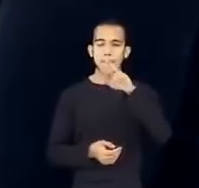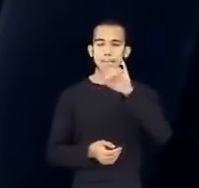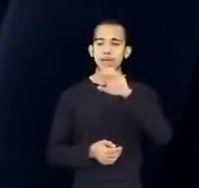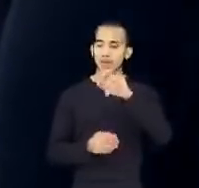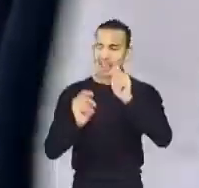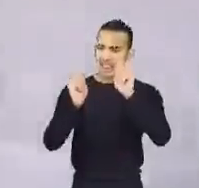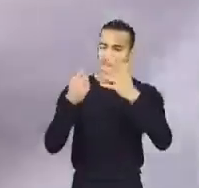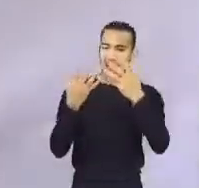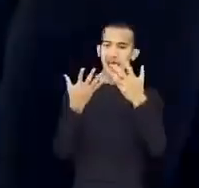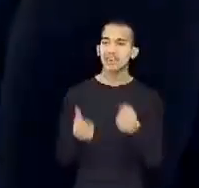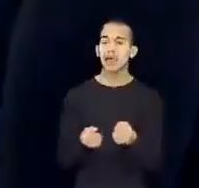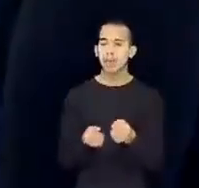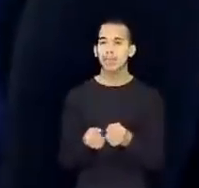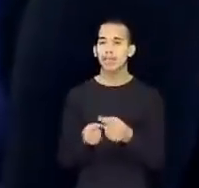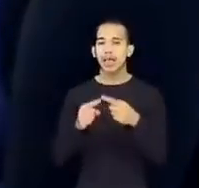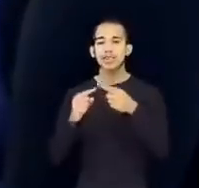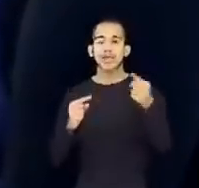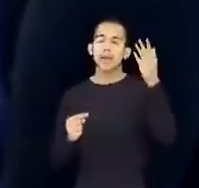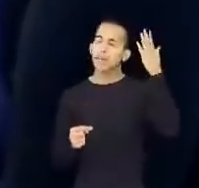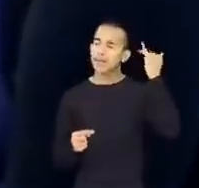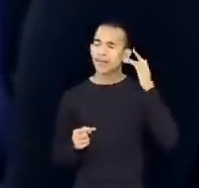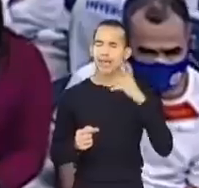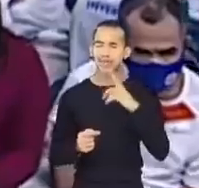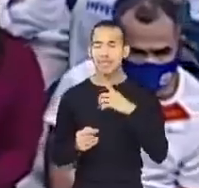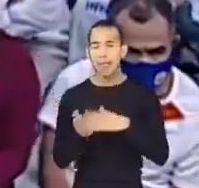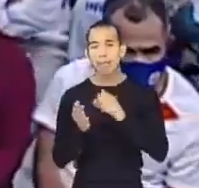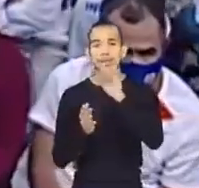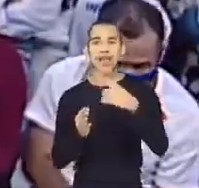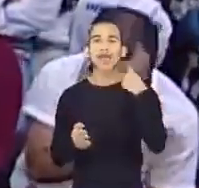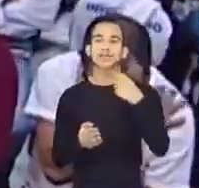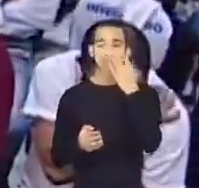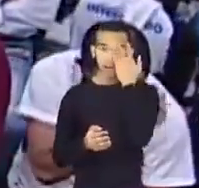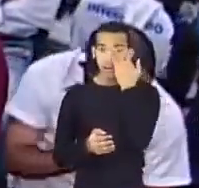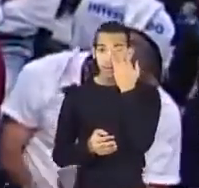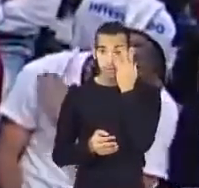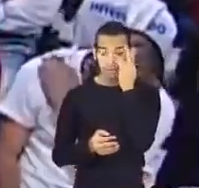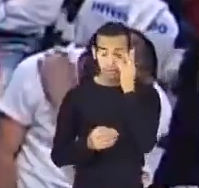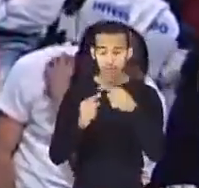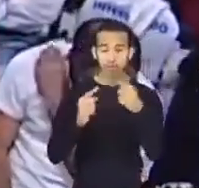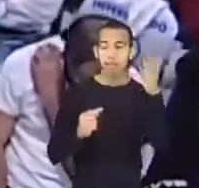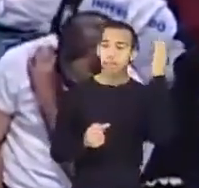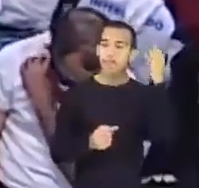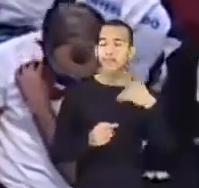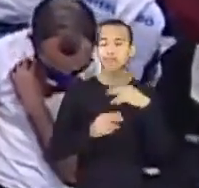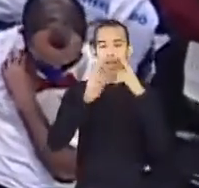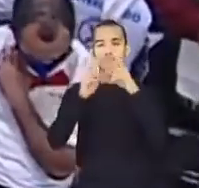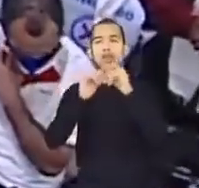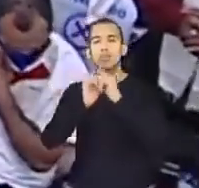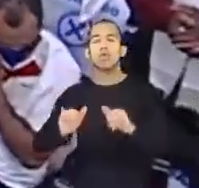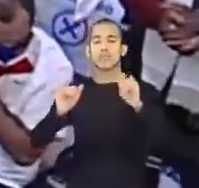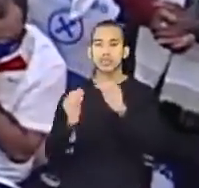você pode receber. Semana passada, eu mandei para o advogado, pro doutor. Semana passada eu ouvi uma notícia assim,